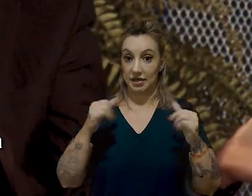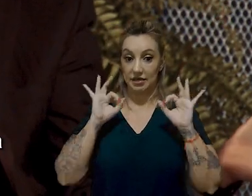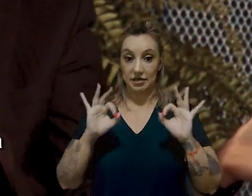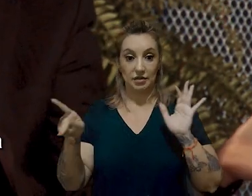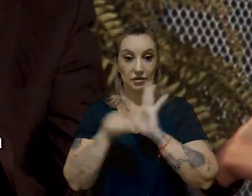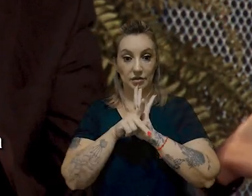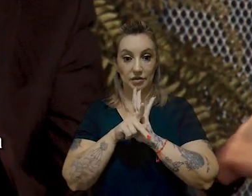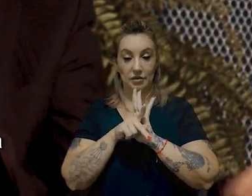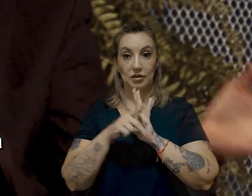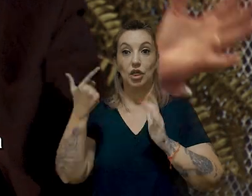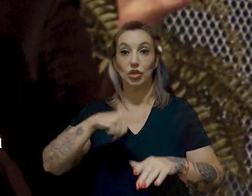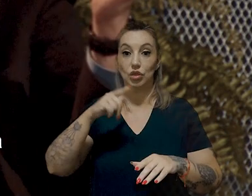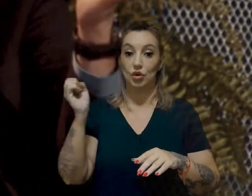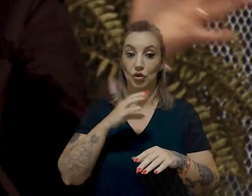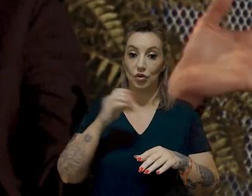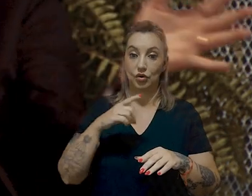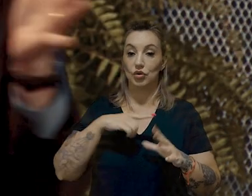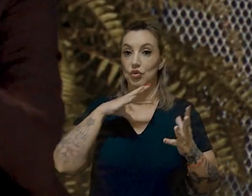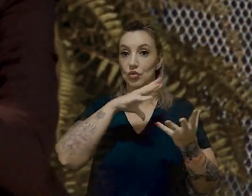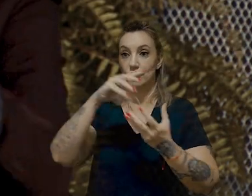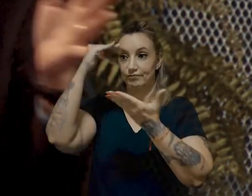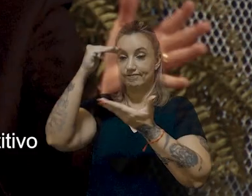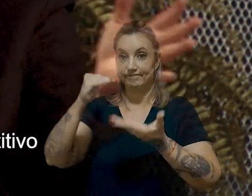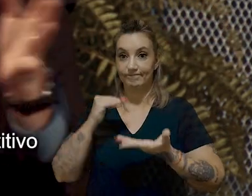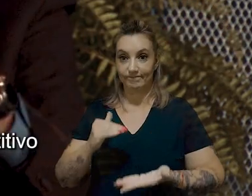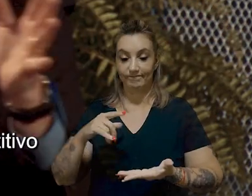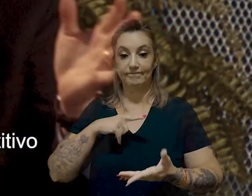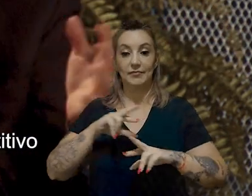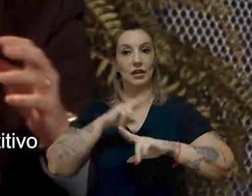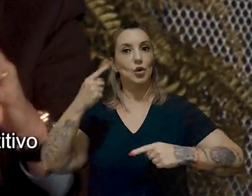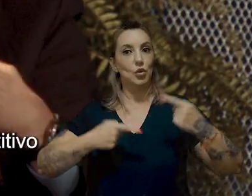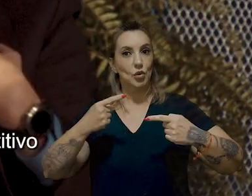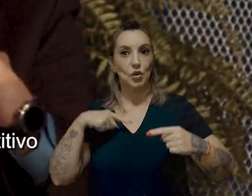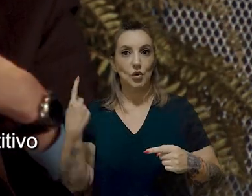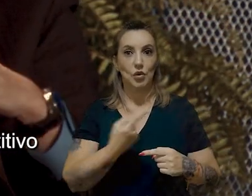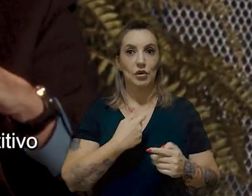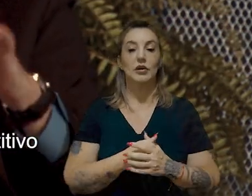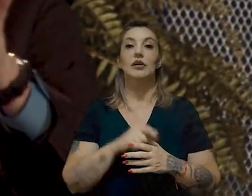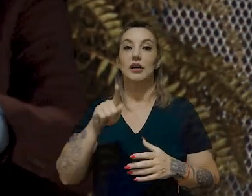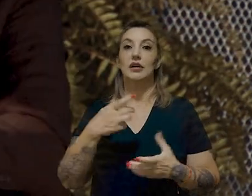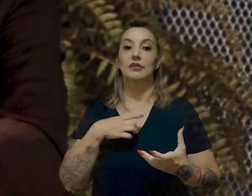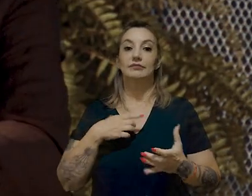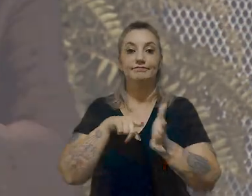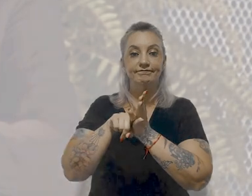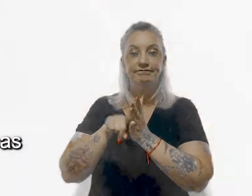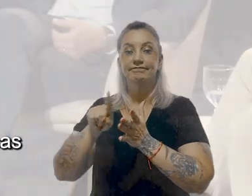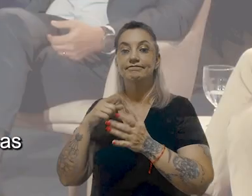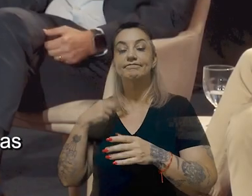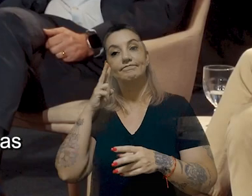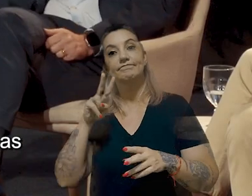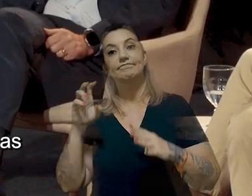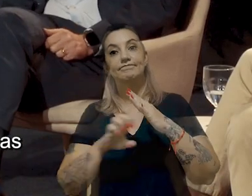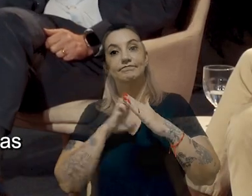ter energia elétrica própria e renovável aí de tá em toda a cadeia que é um fator de diferencial competitivo muito grande para nós é isso que a gente explora